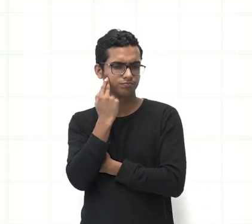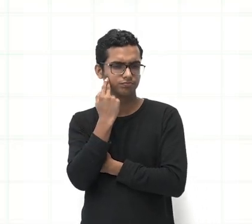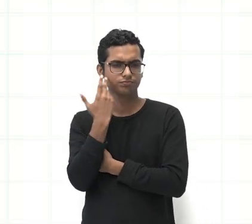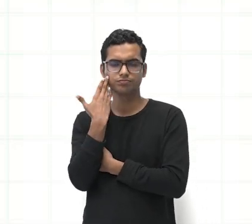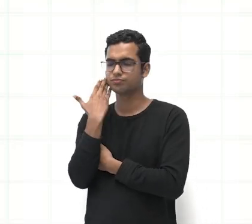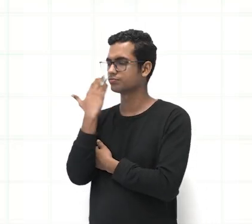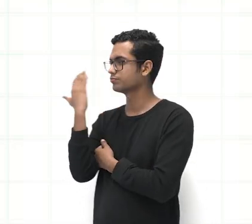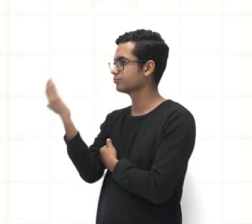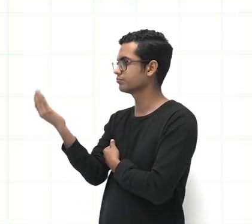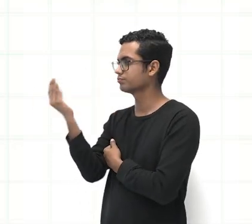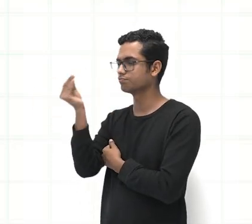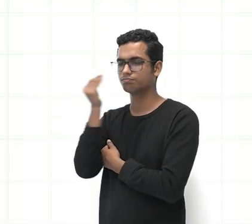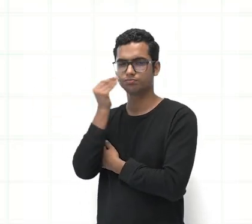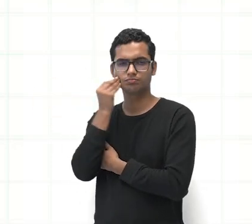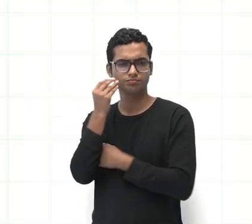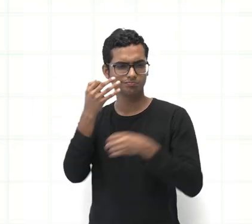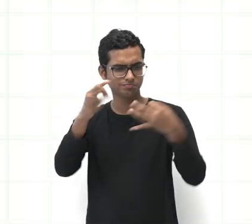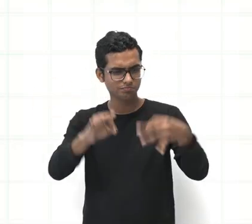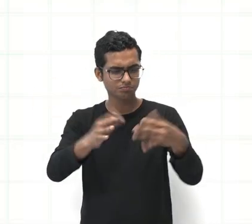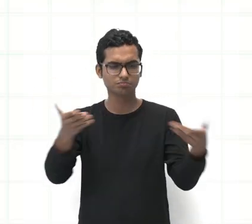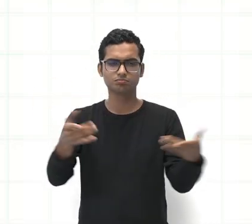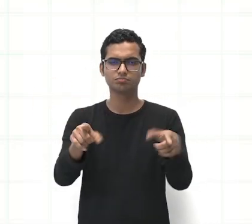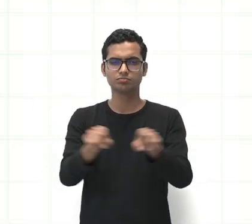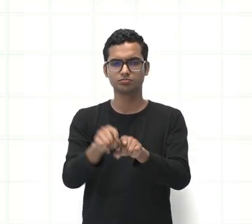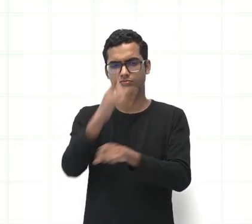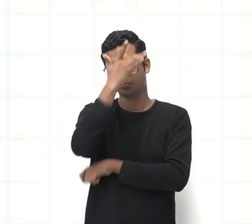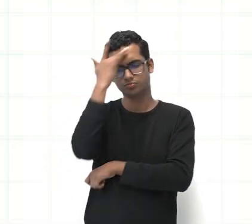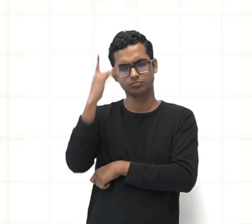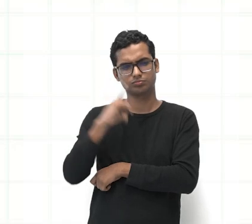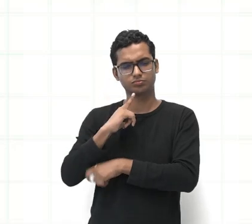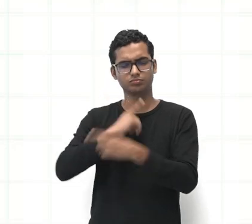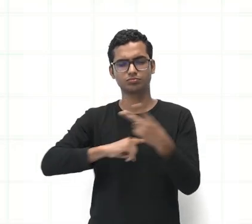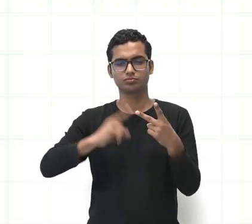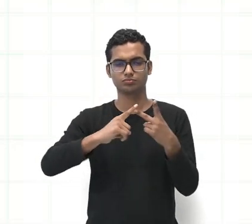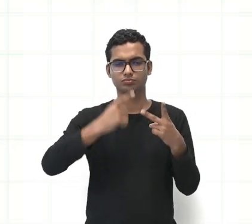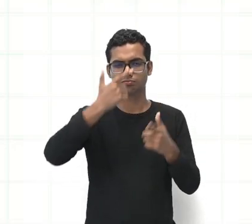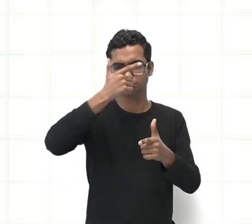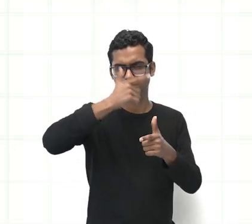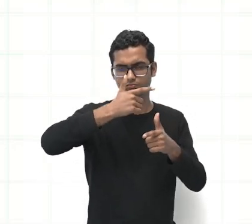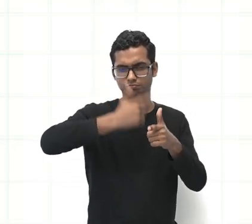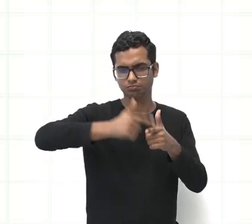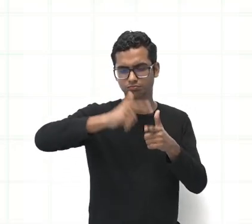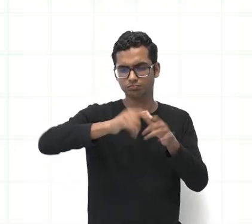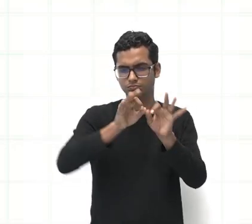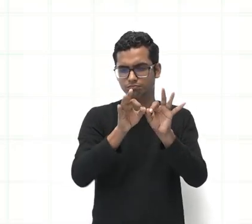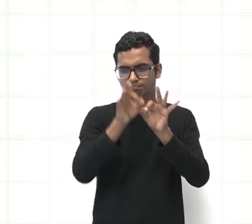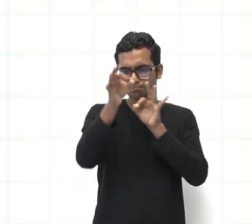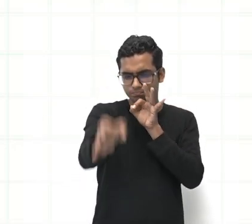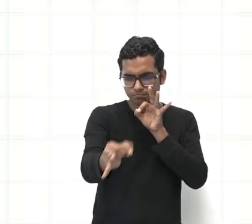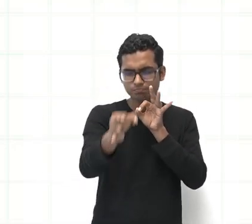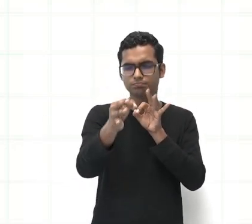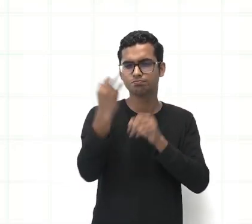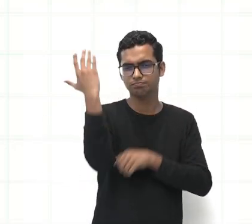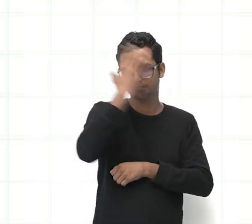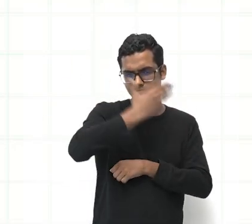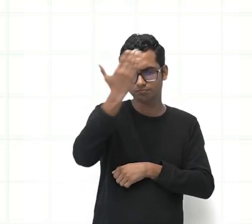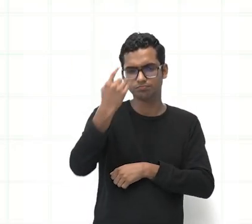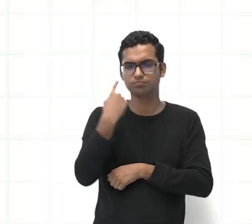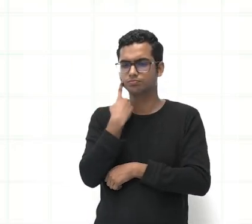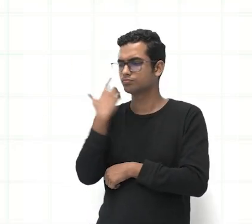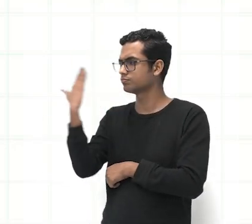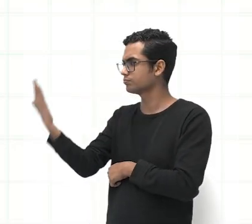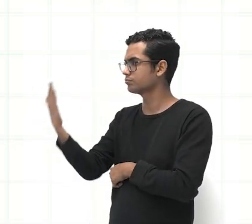normal observa dessa forma. Mas quem tem miopia vai receber essa imagem